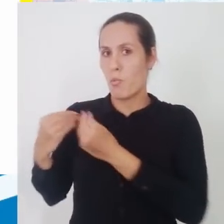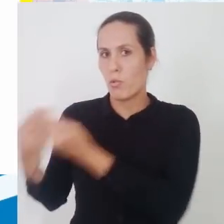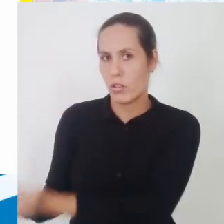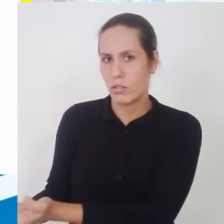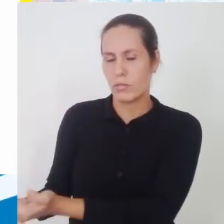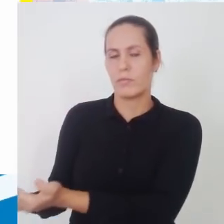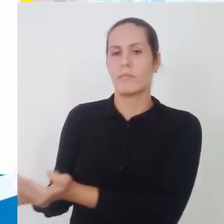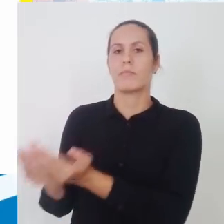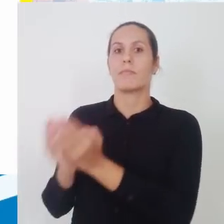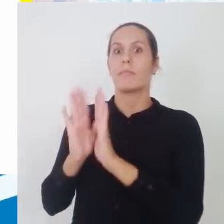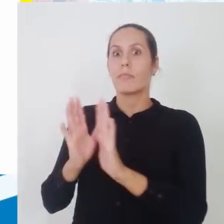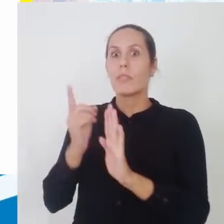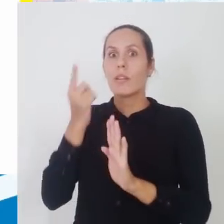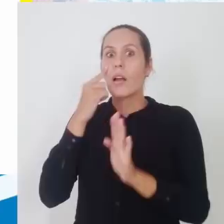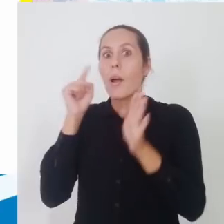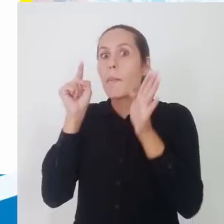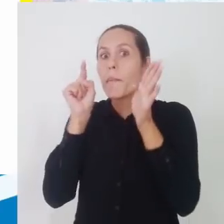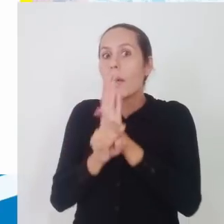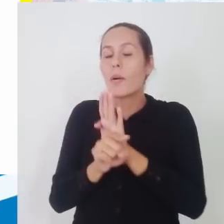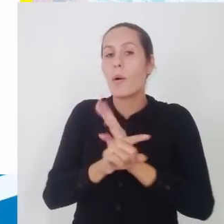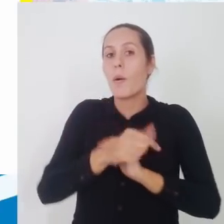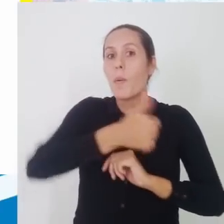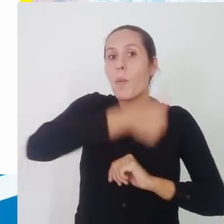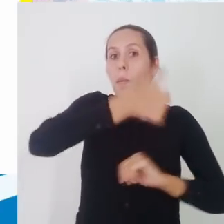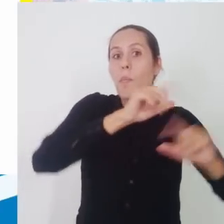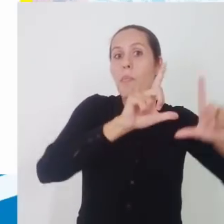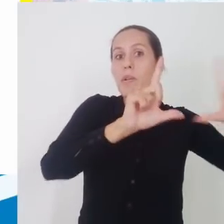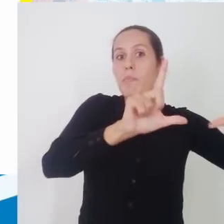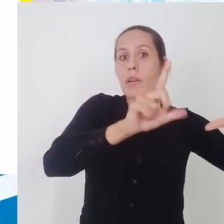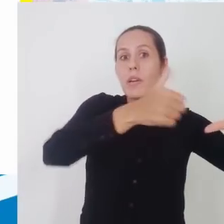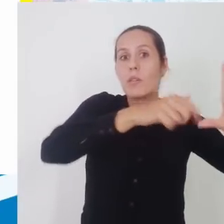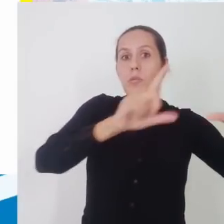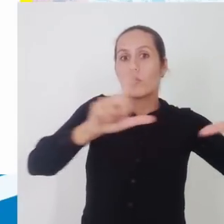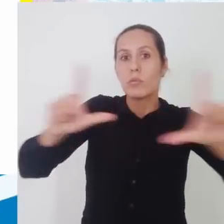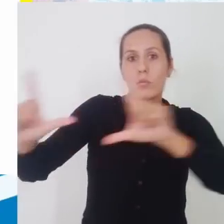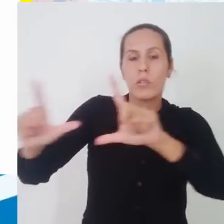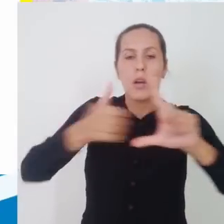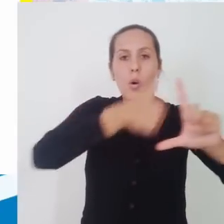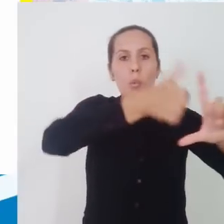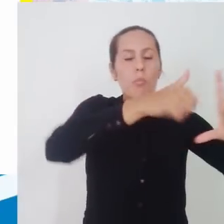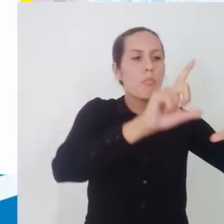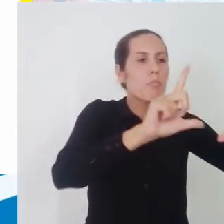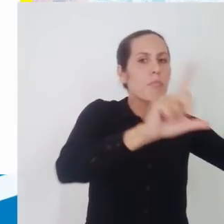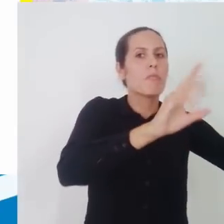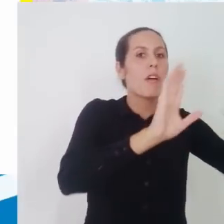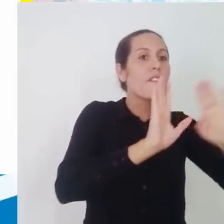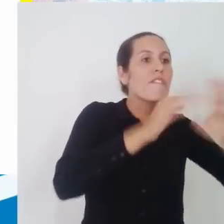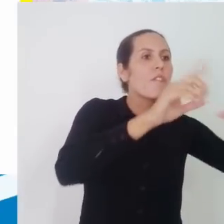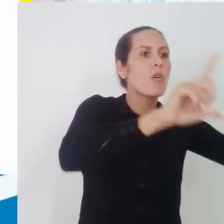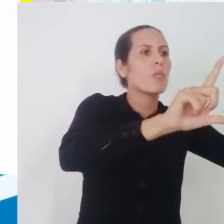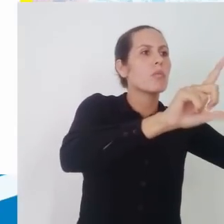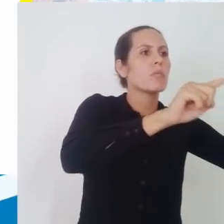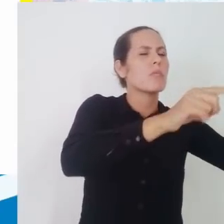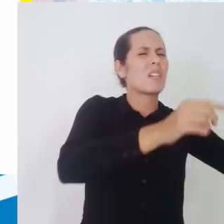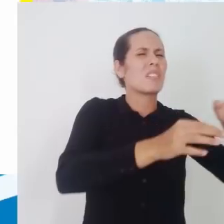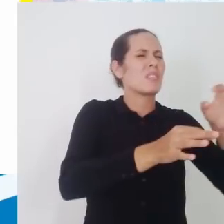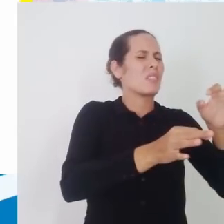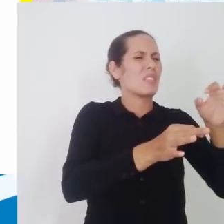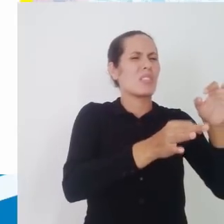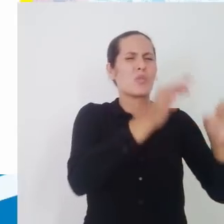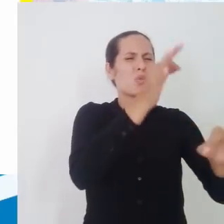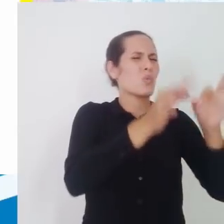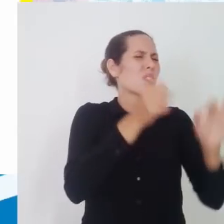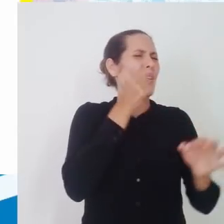do trabalho das mulheres ou letra D, daria mais tarefas para a mulher. Observa bem a pergunta. Ao